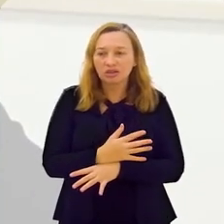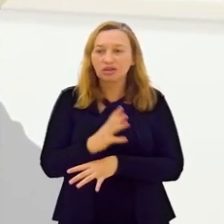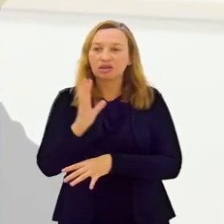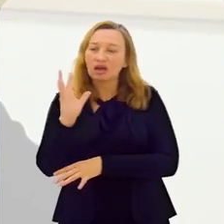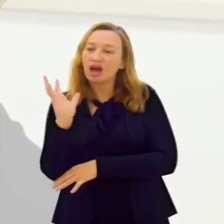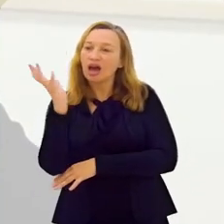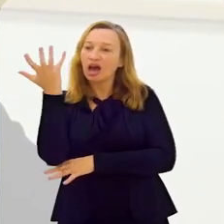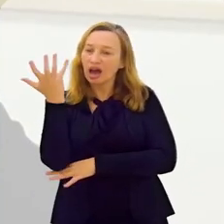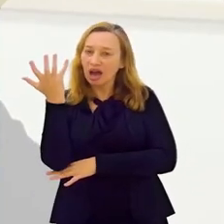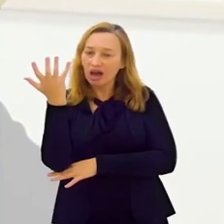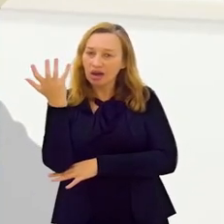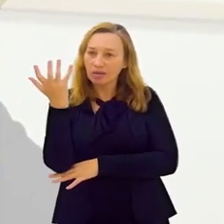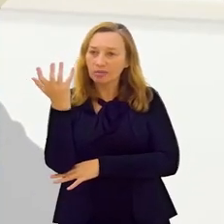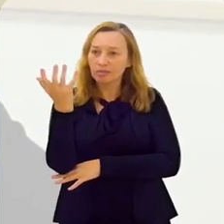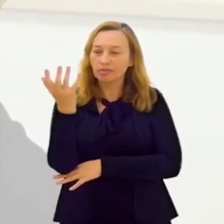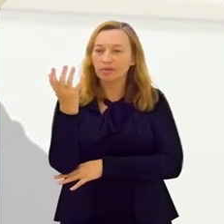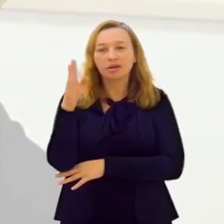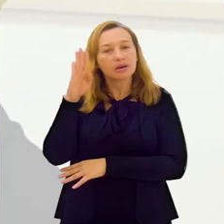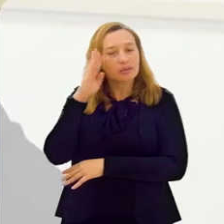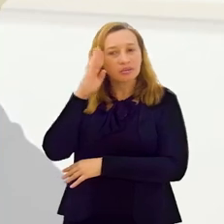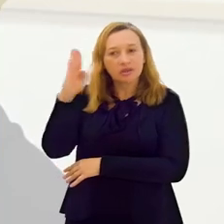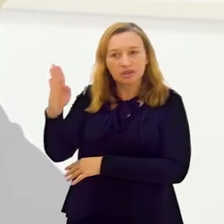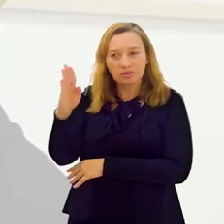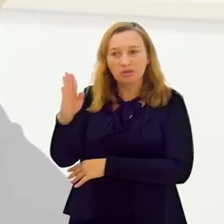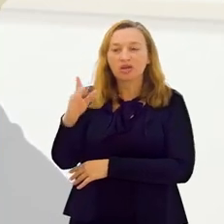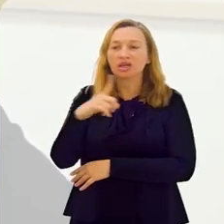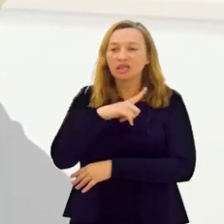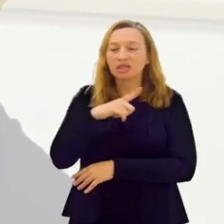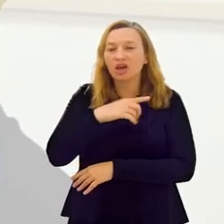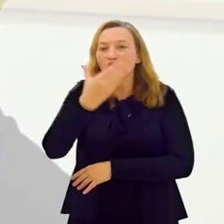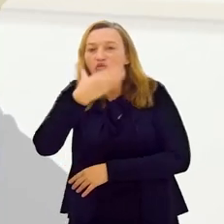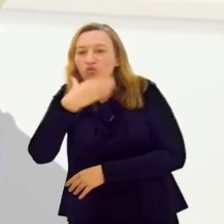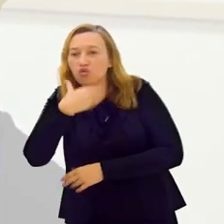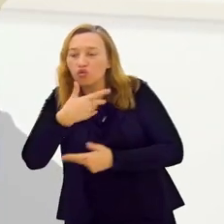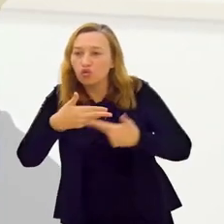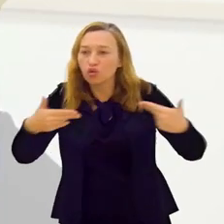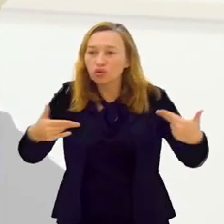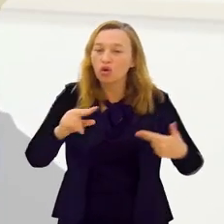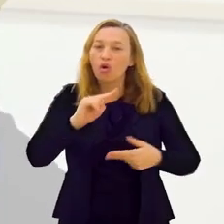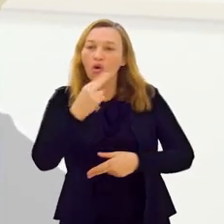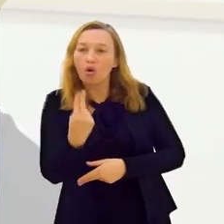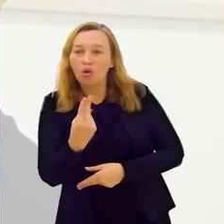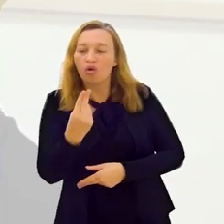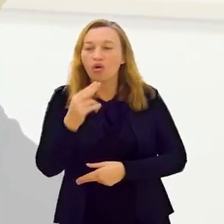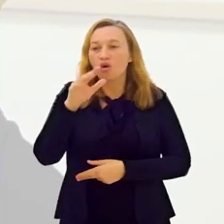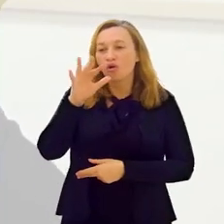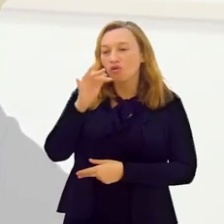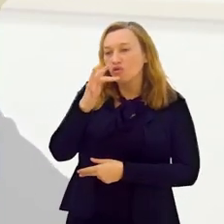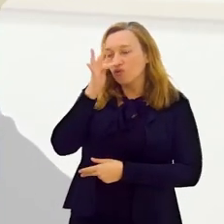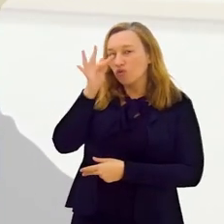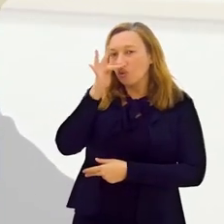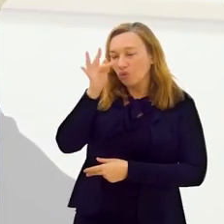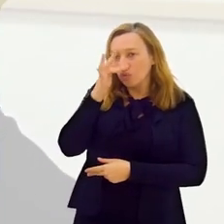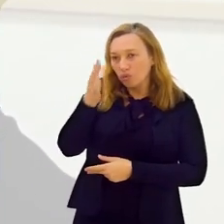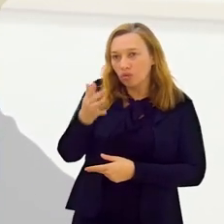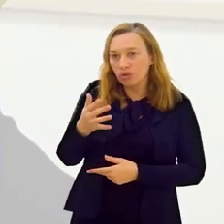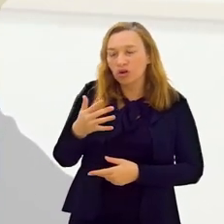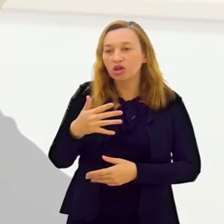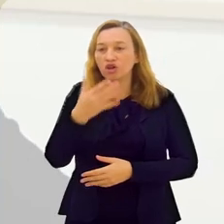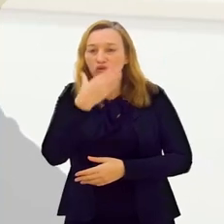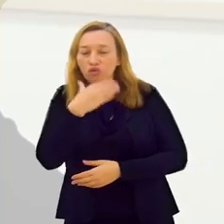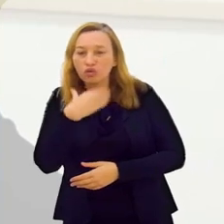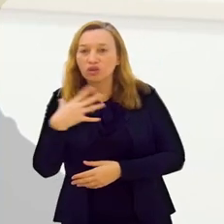cidade com as árvores do seu bioma, preferencialmente árvores que tenham frutos ou que tenham flores e frutos